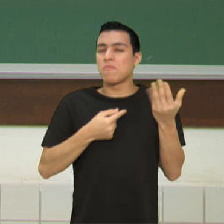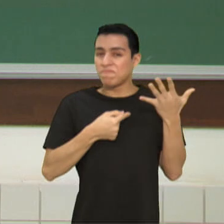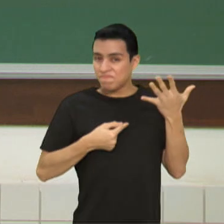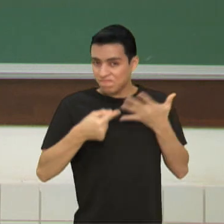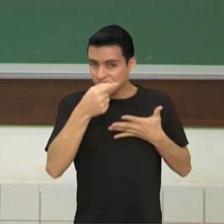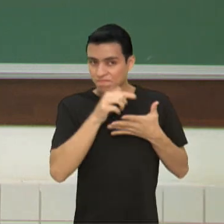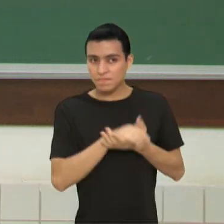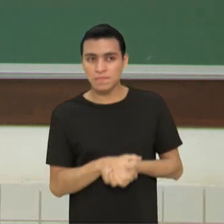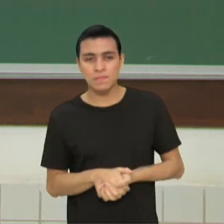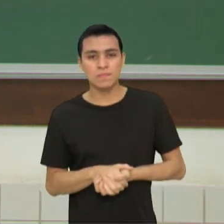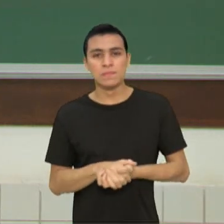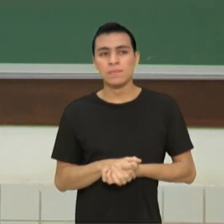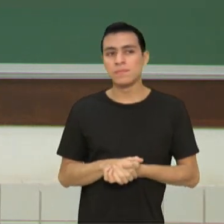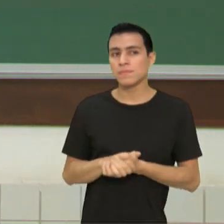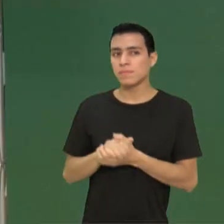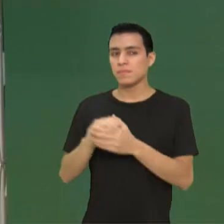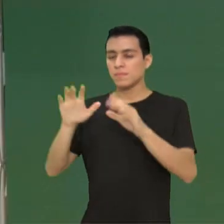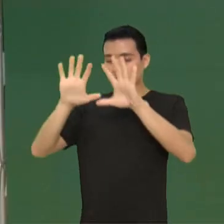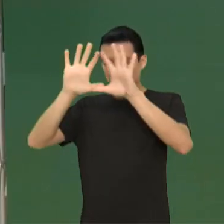Próxima estrutura,